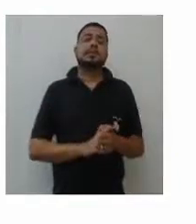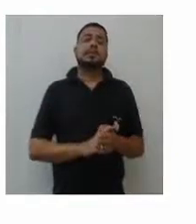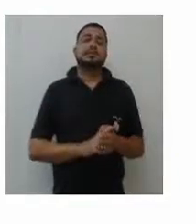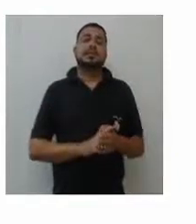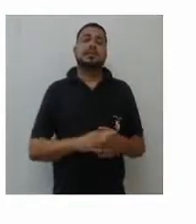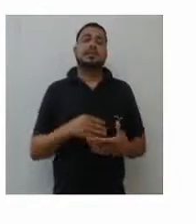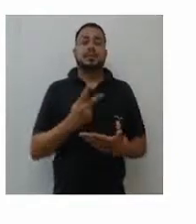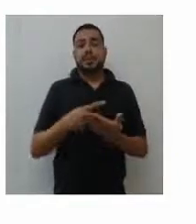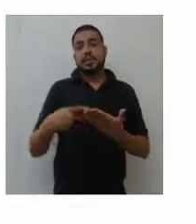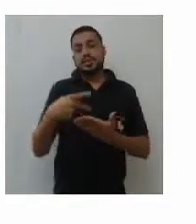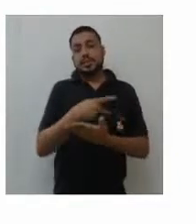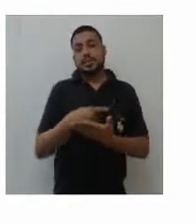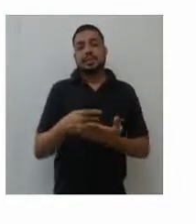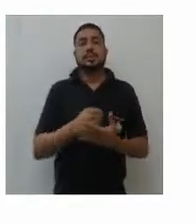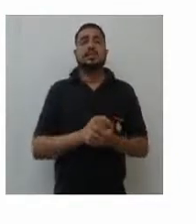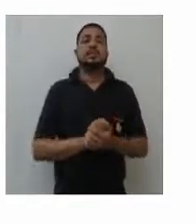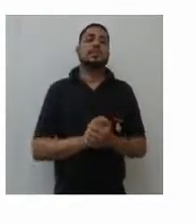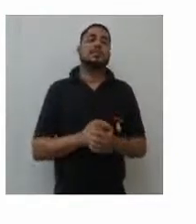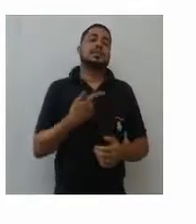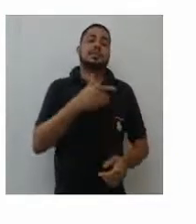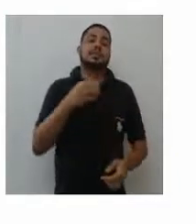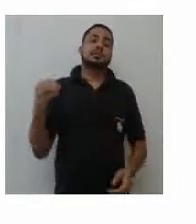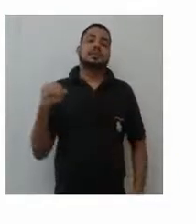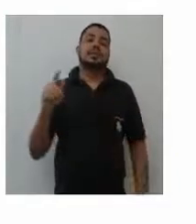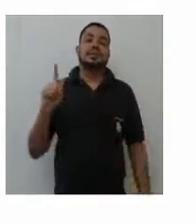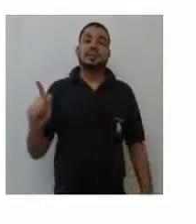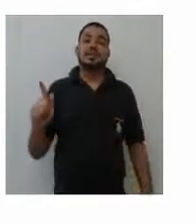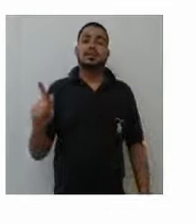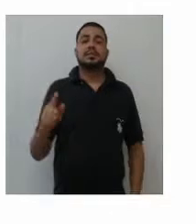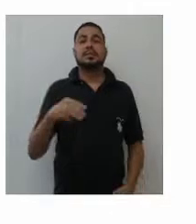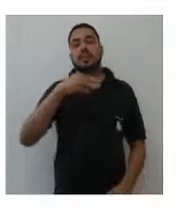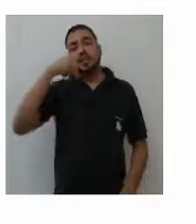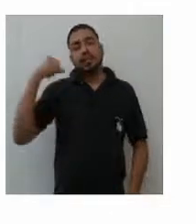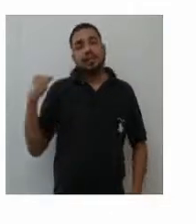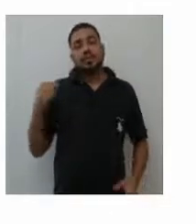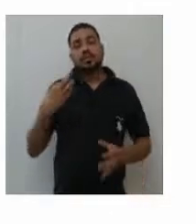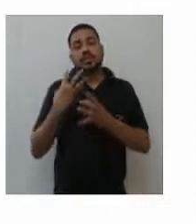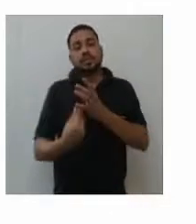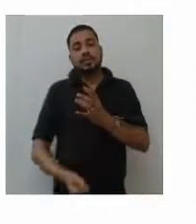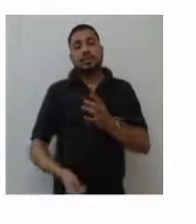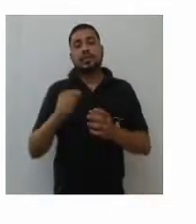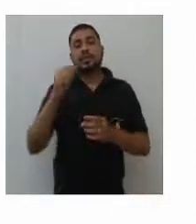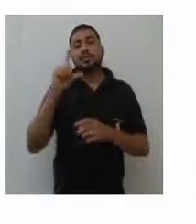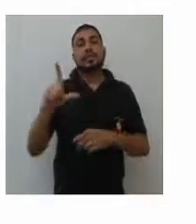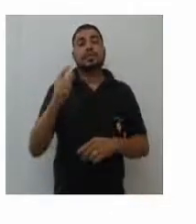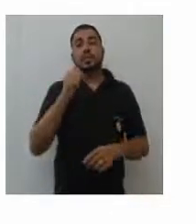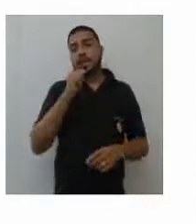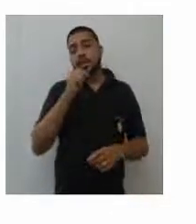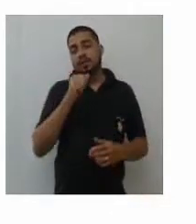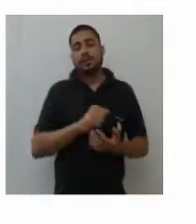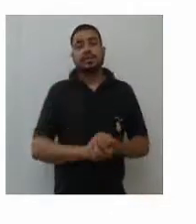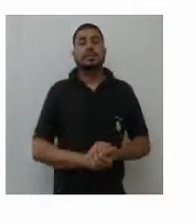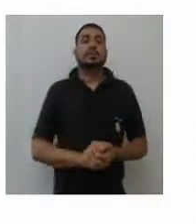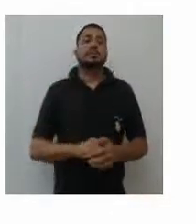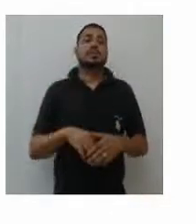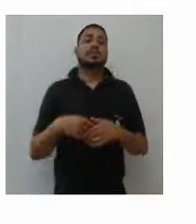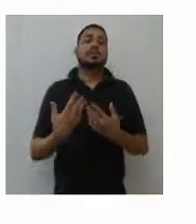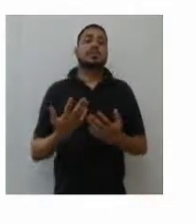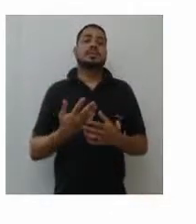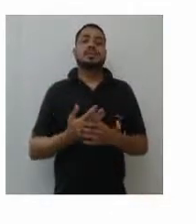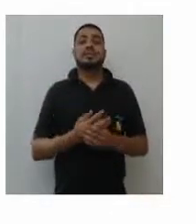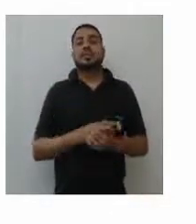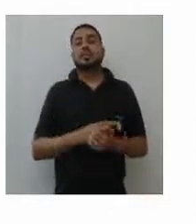O desenho aí, tranquilo, né? 200 gramas de sal de cozinha dissolvido em 1 litro de água. Então é uma solução insaturada. Tá?